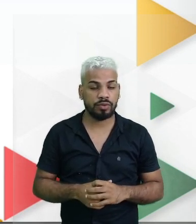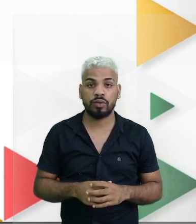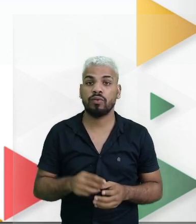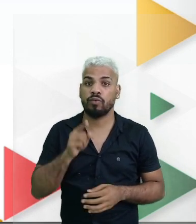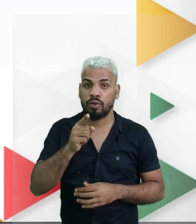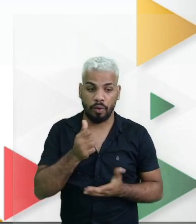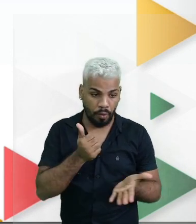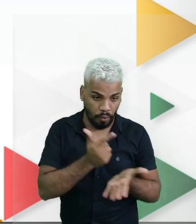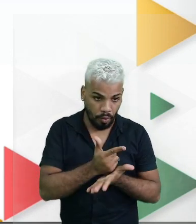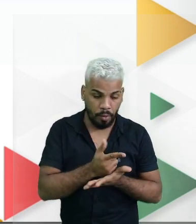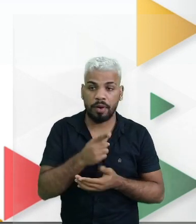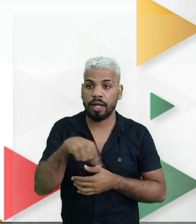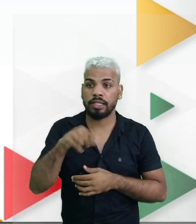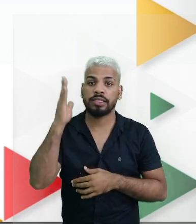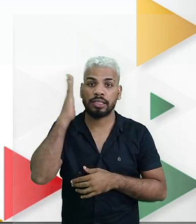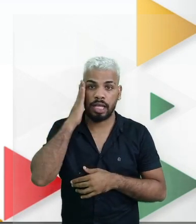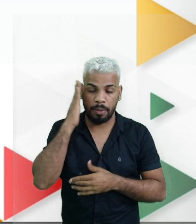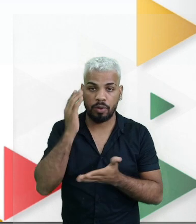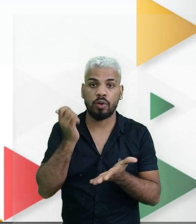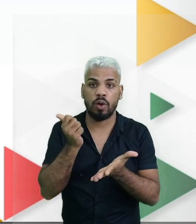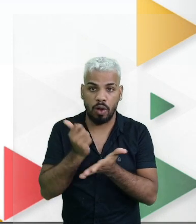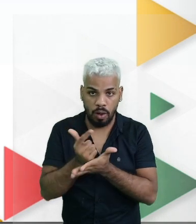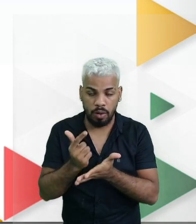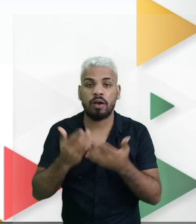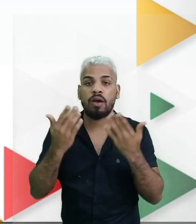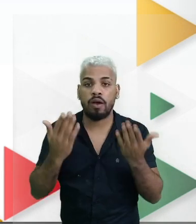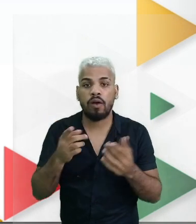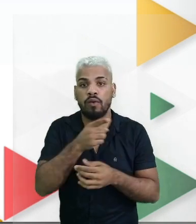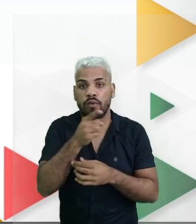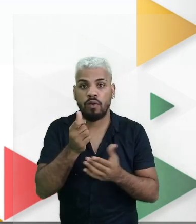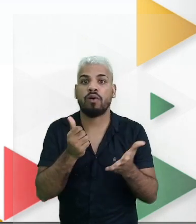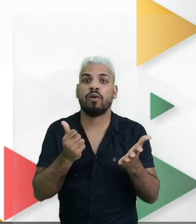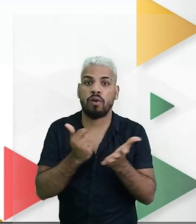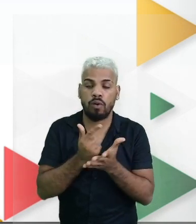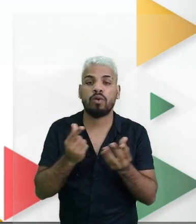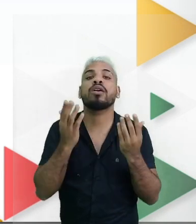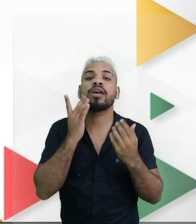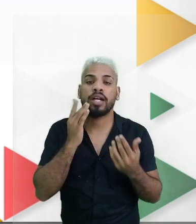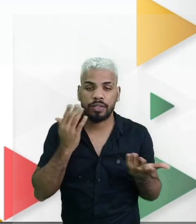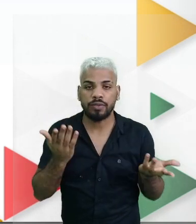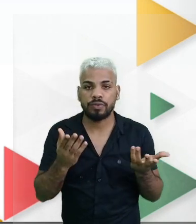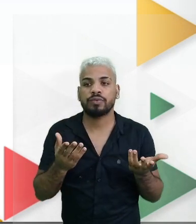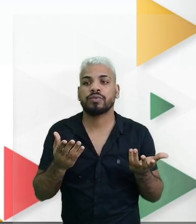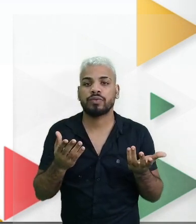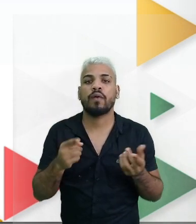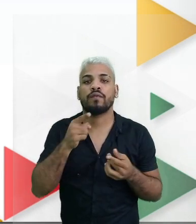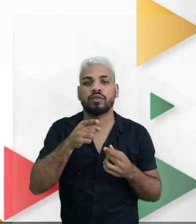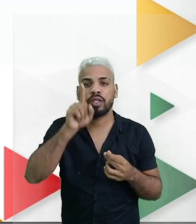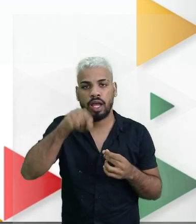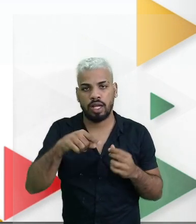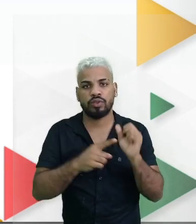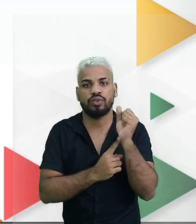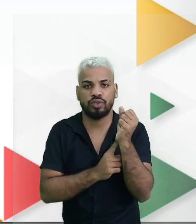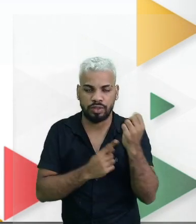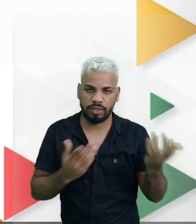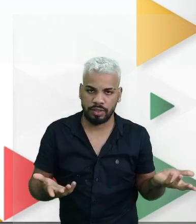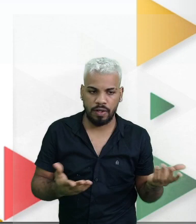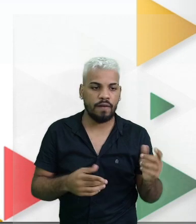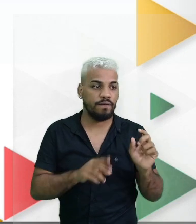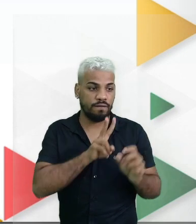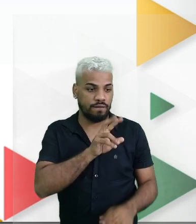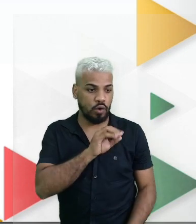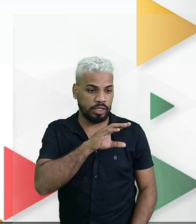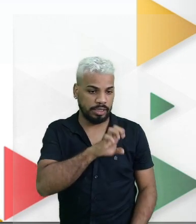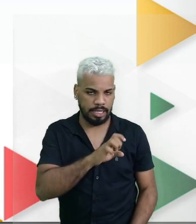sabem. Comprar e saber. Você compra, quem compra? Você é o sujeito. Eles sabem,